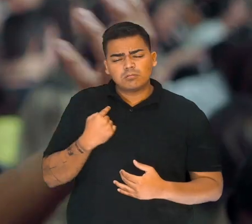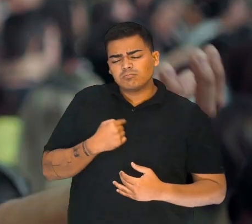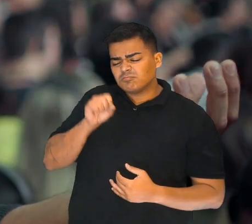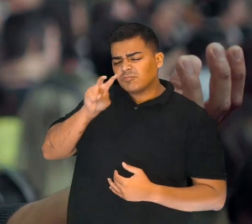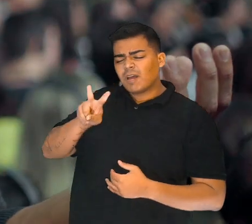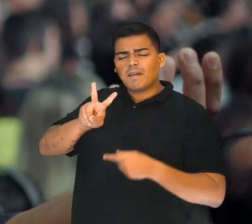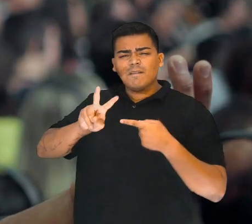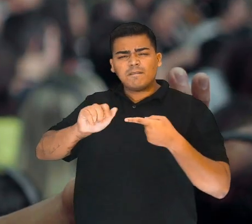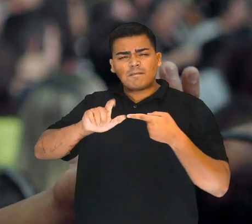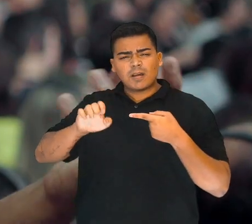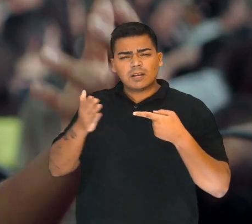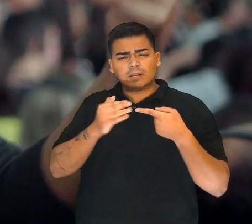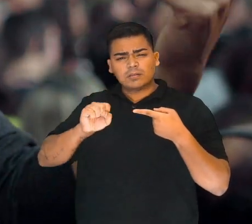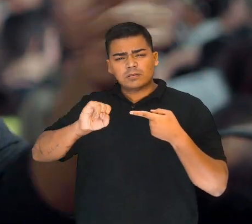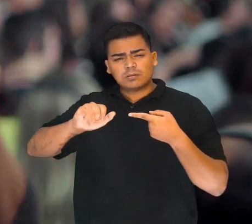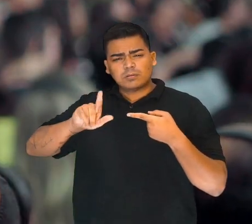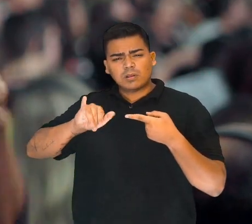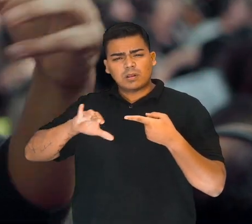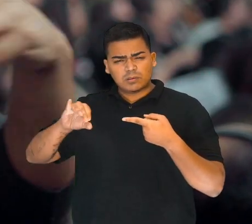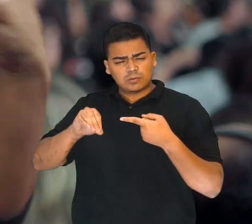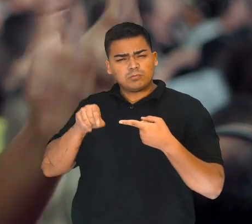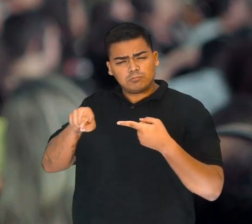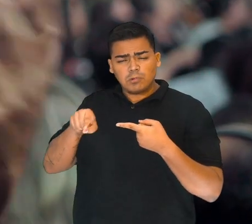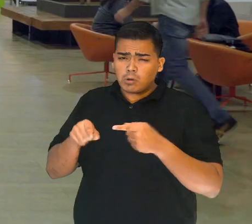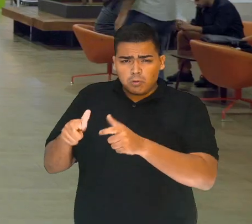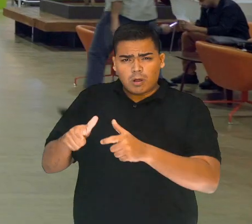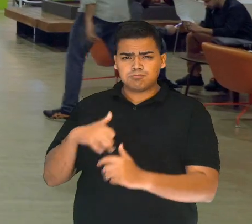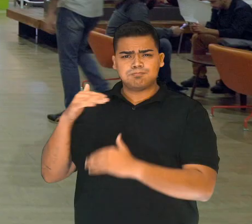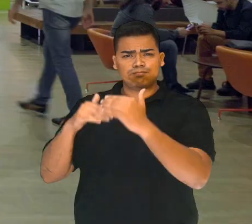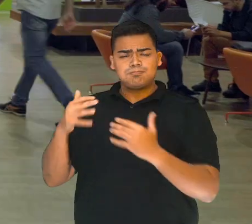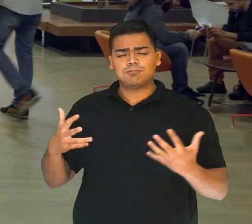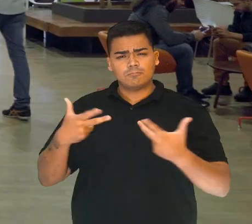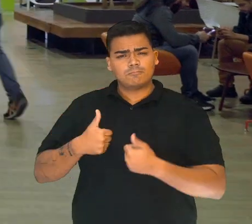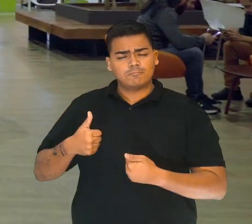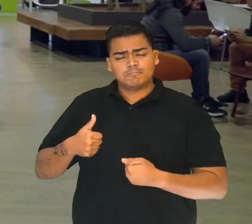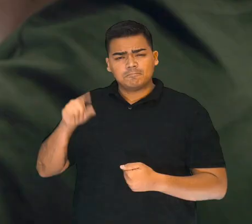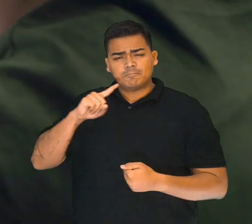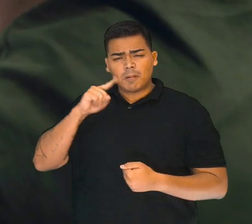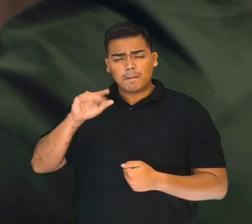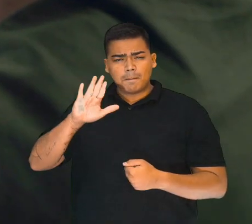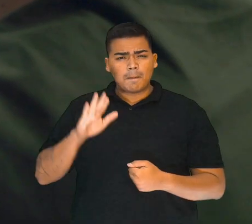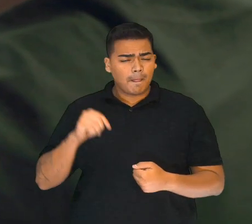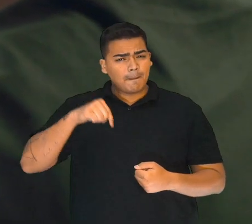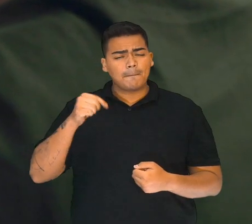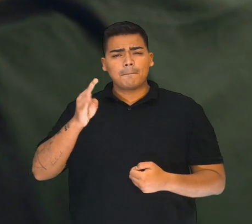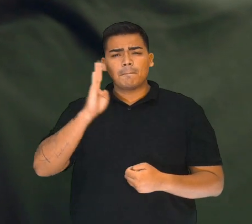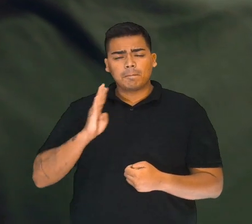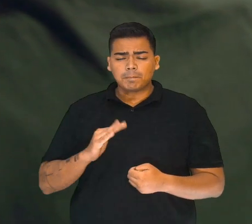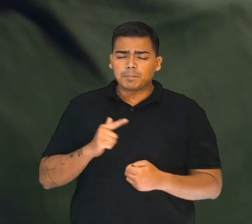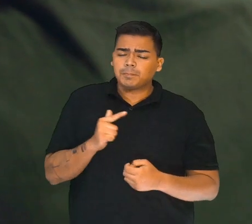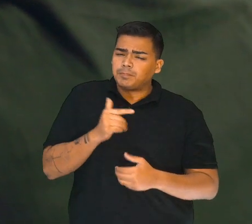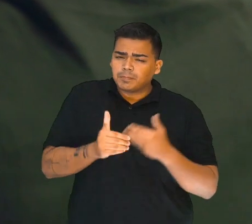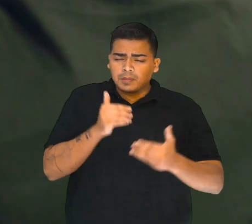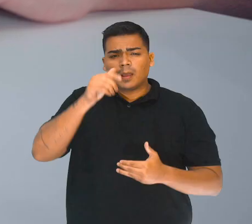Quando a gente olha para o Vale do Silício, ou para Shenzhen, ou para Tel Aviv, são lugares super desenvolvidos. Aqui não. Então a sede das pessoas envolvidas no